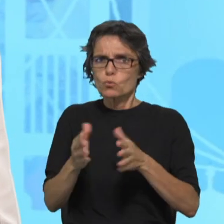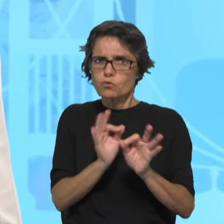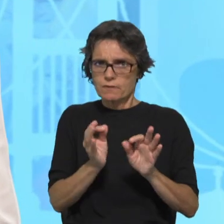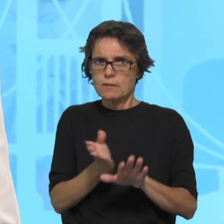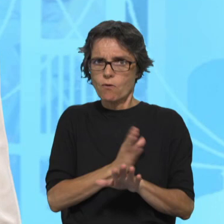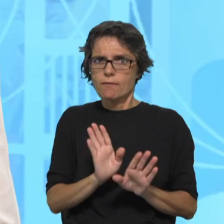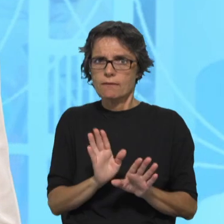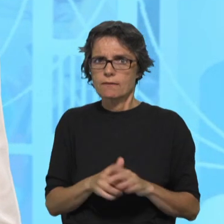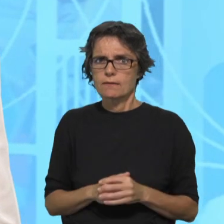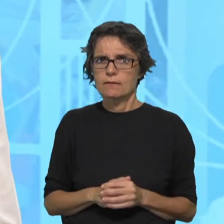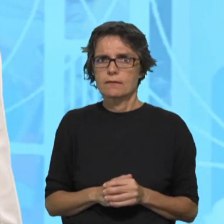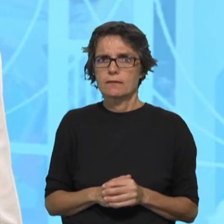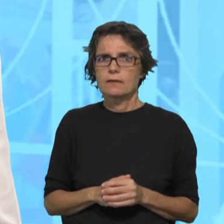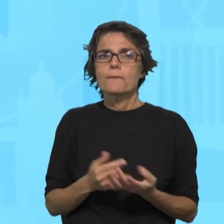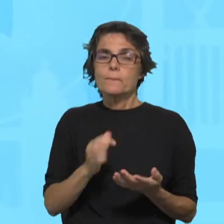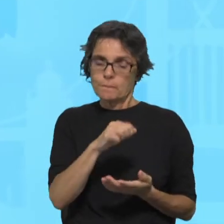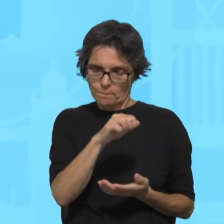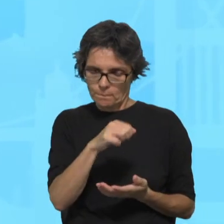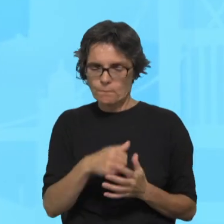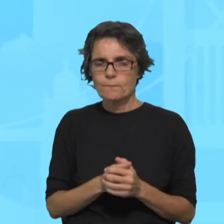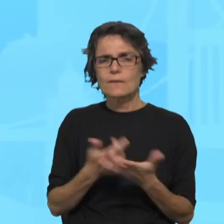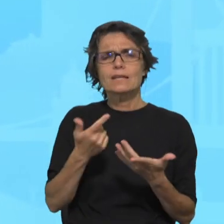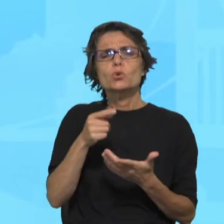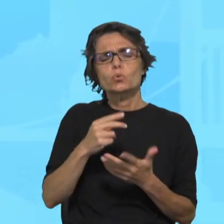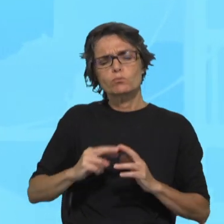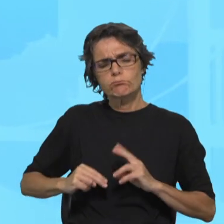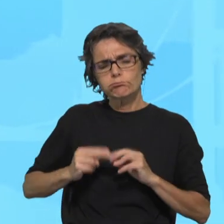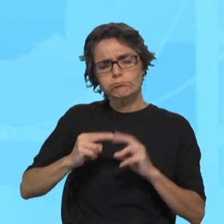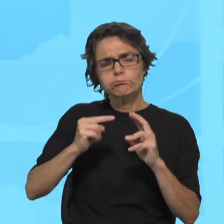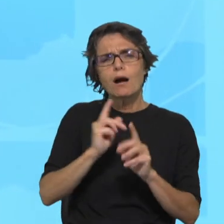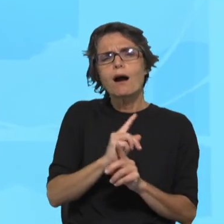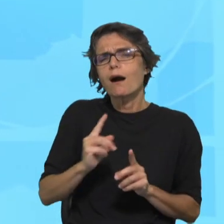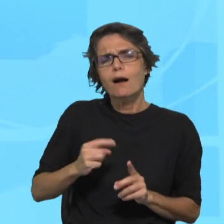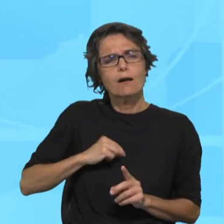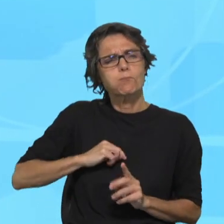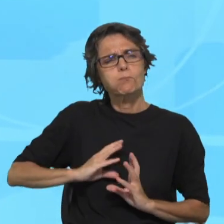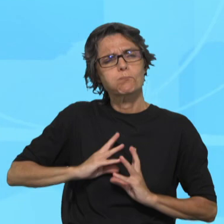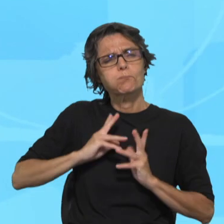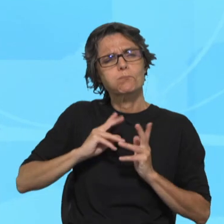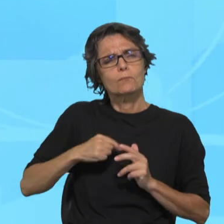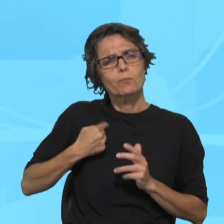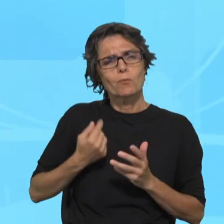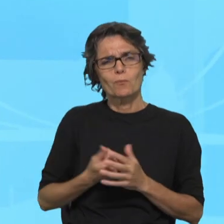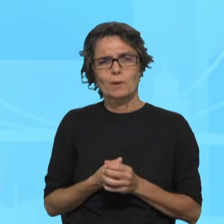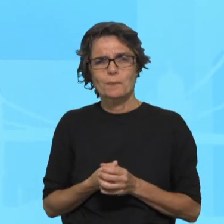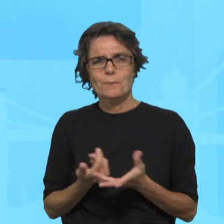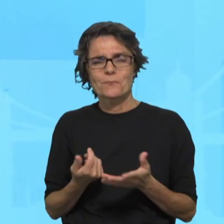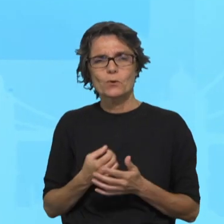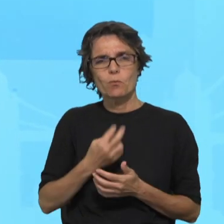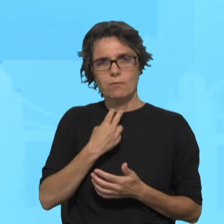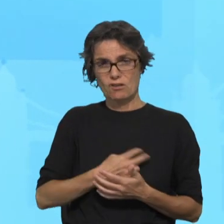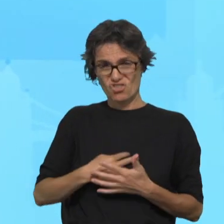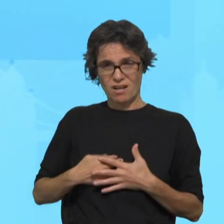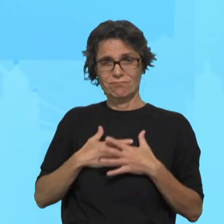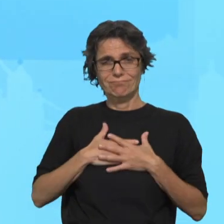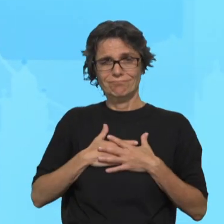esse percurso? Sim. O que é que foste construindo também, o que é que foste descobrindo para ti própria como cristã